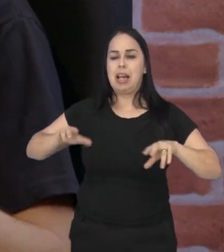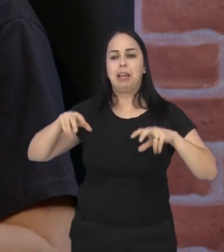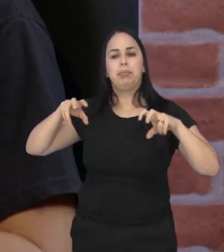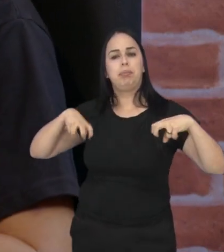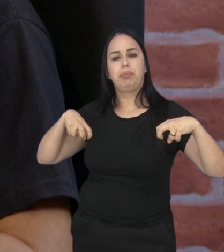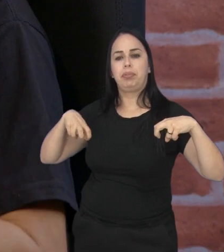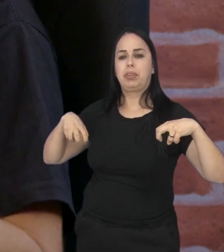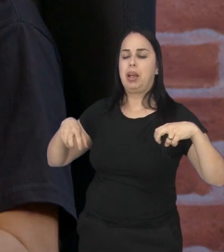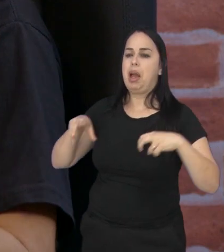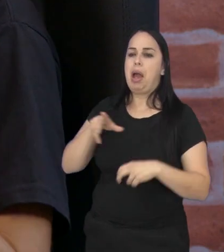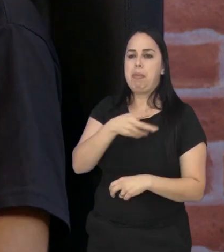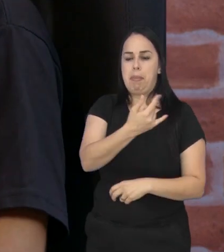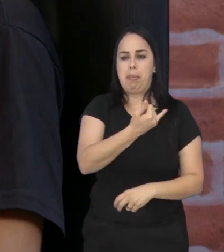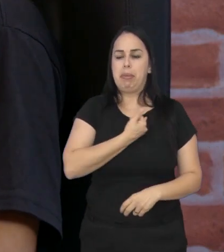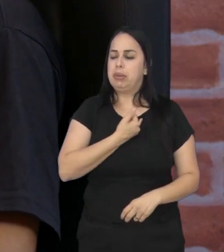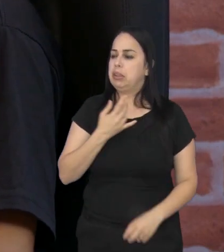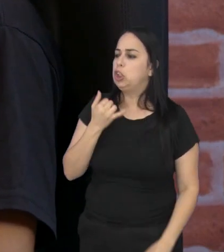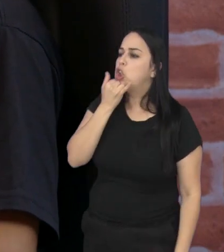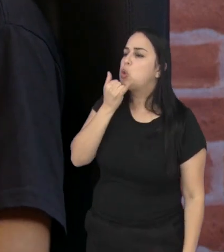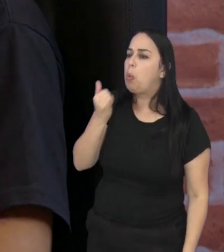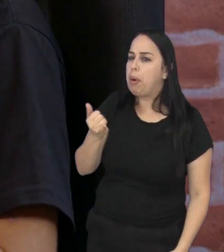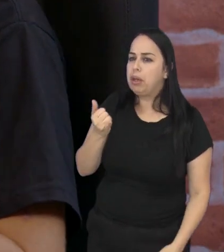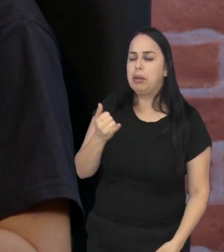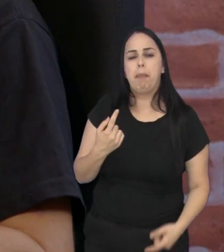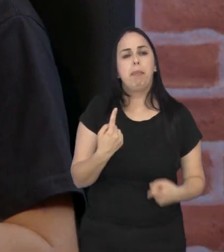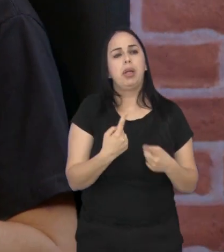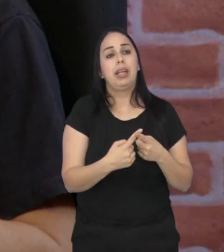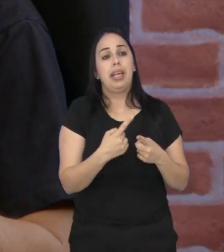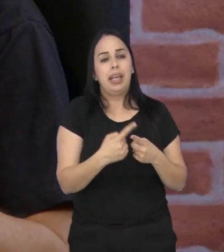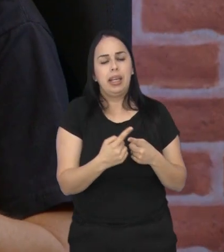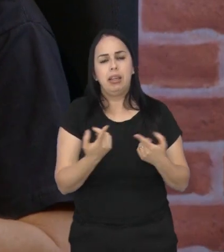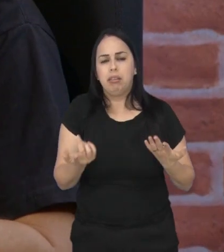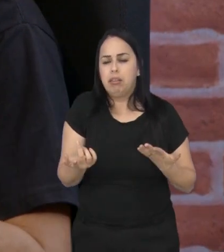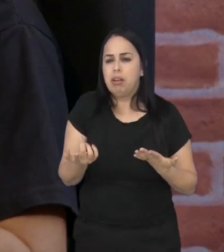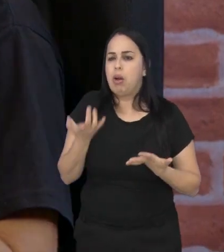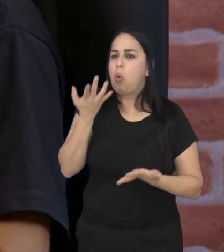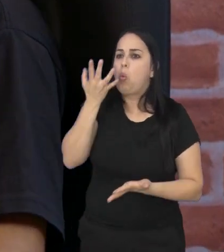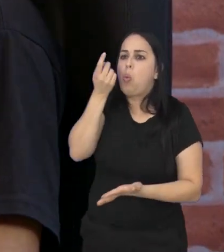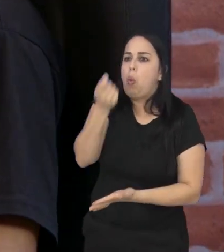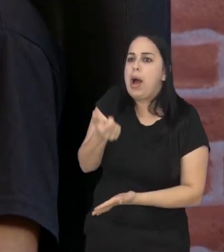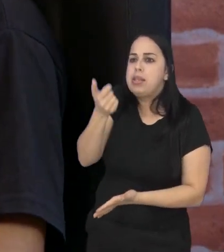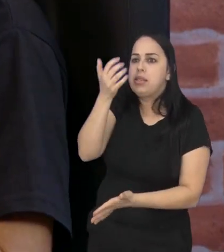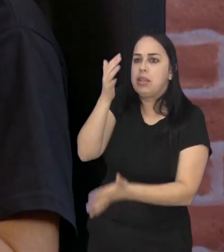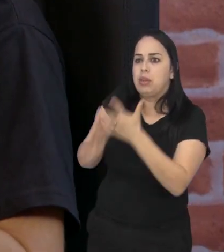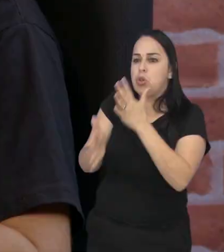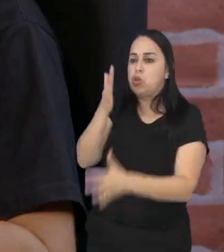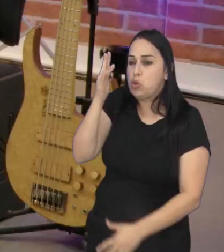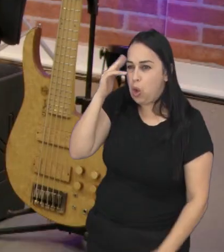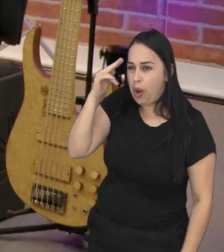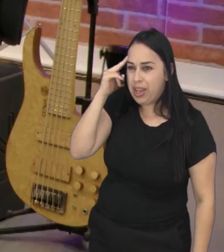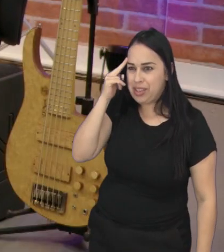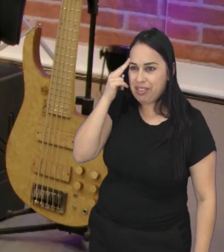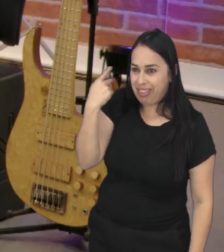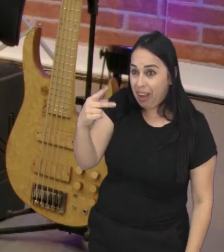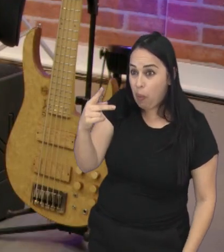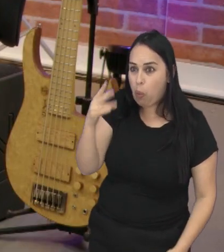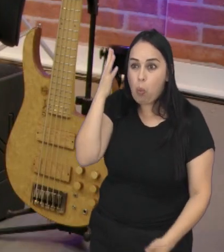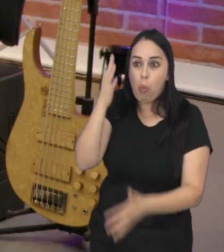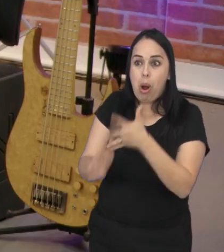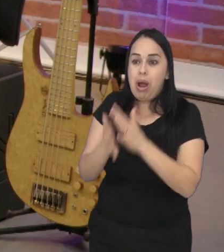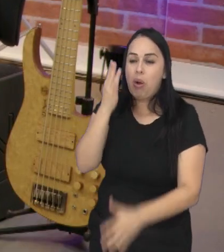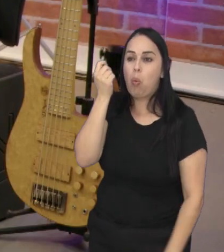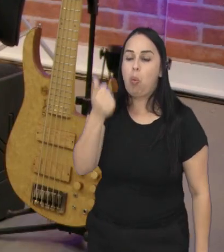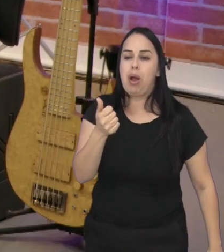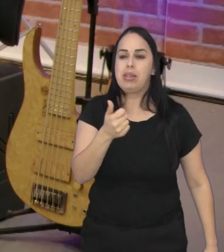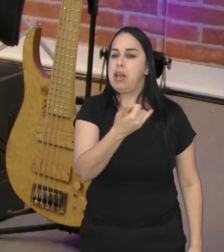casa, assim, meu pai chegou, eu preciso te pedir desculpa. Eu falei, por quê? Porque eu quase atrapalhei o seu sonho. Seu pai teve essa autoconsciência. Mano,